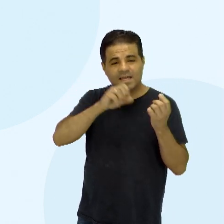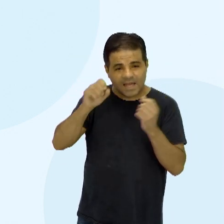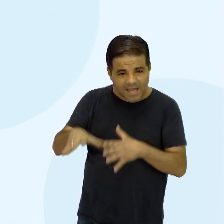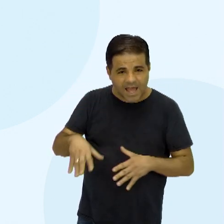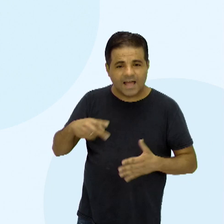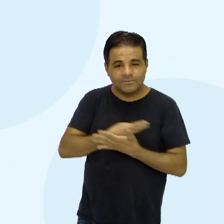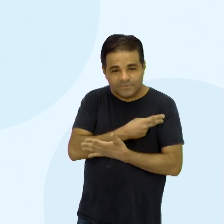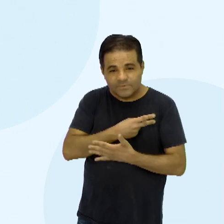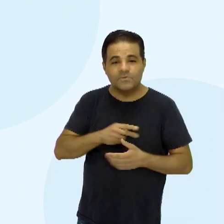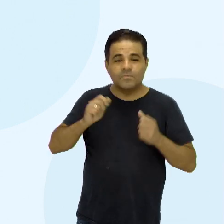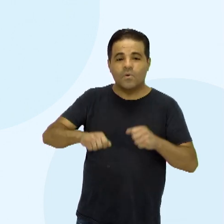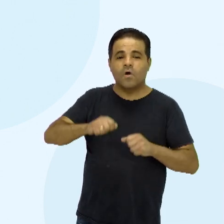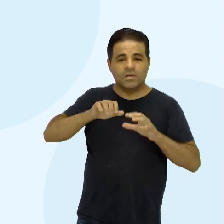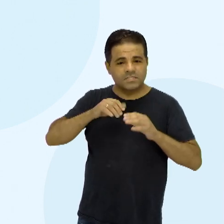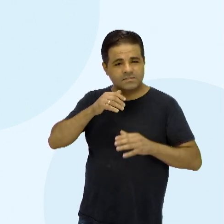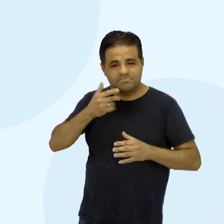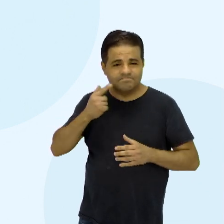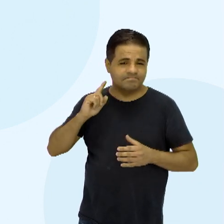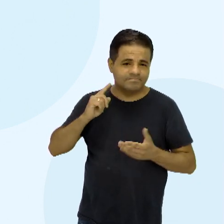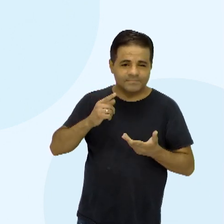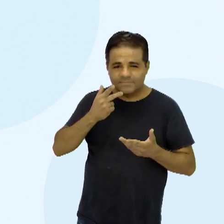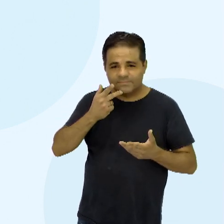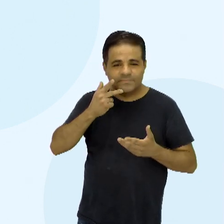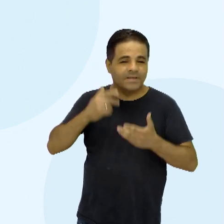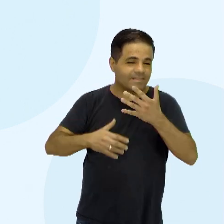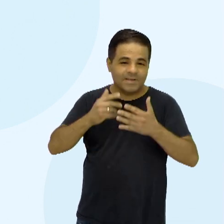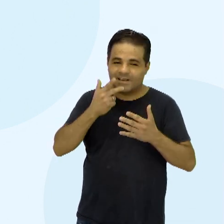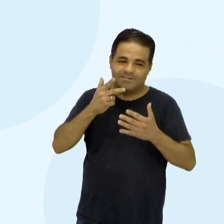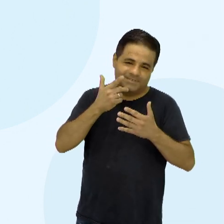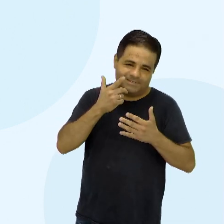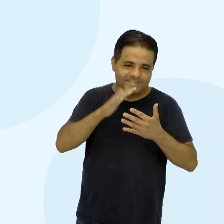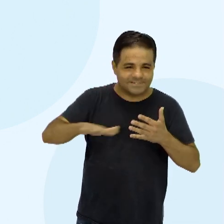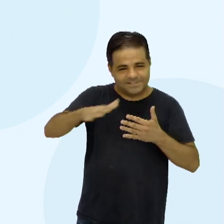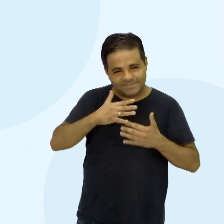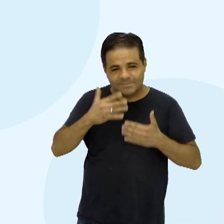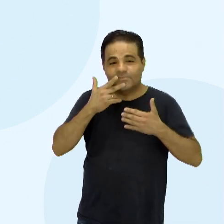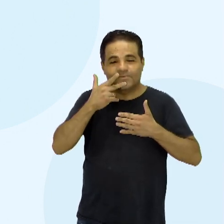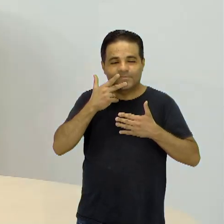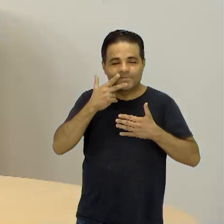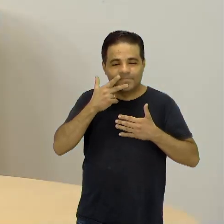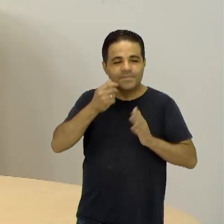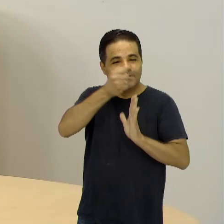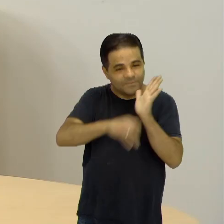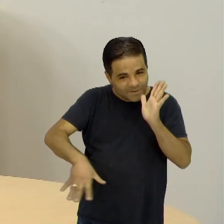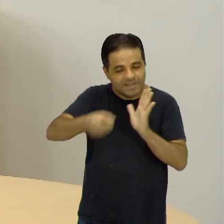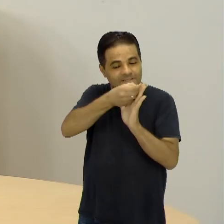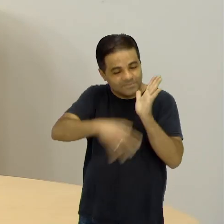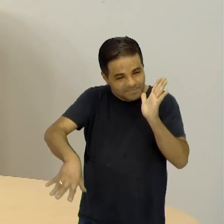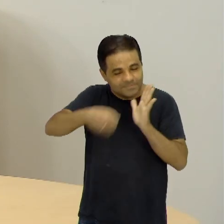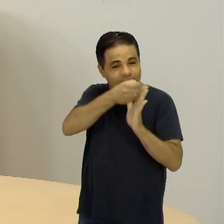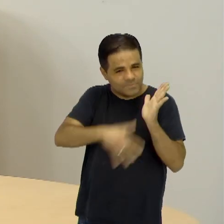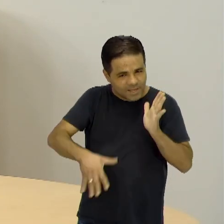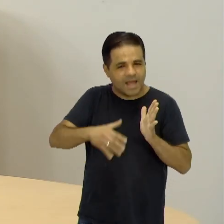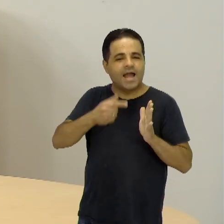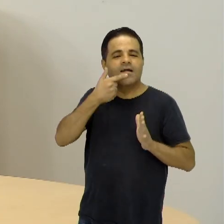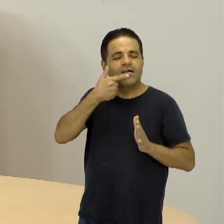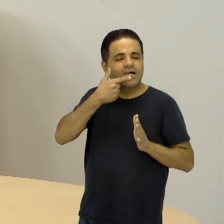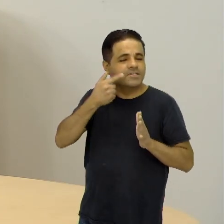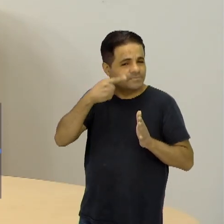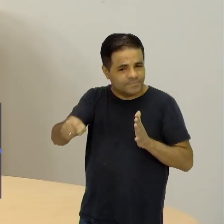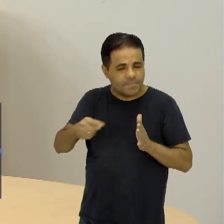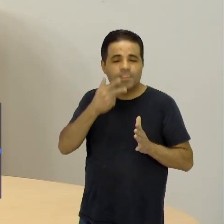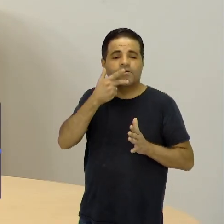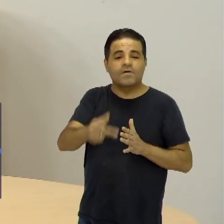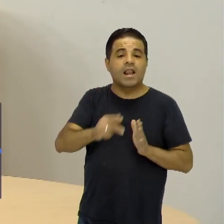Oliveira. E figuras de linguagem, hoje, especificamente, a gradação. Olha só como as coisas começam a se encaixar. A gente fala